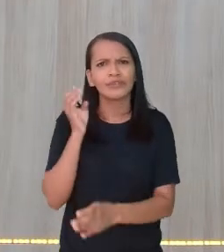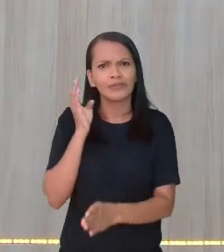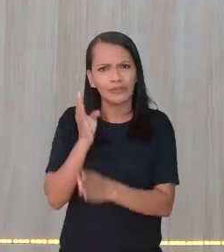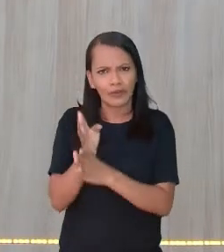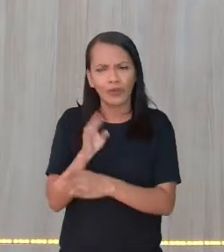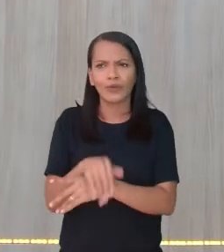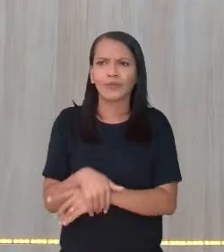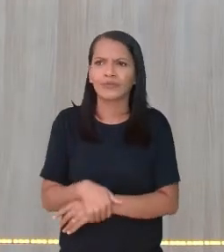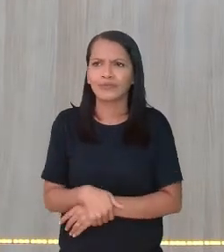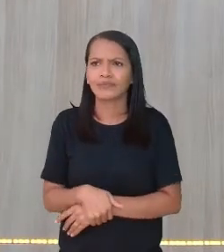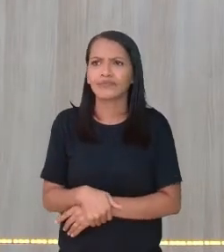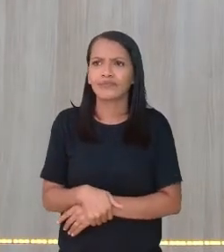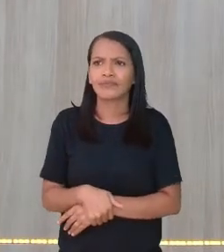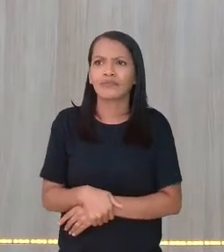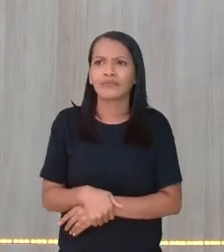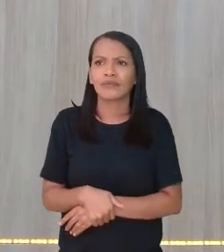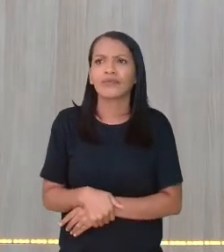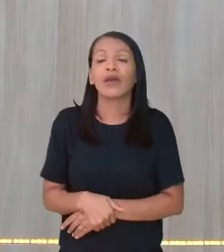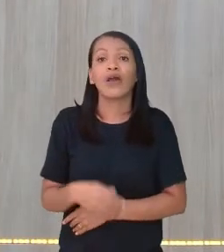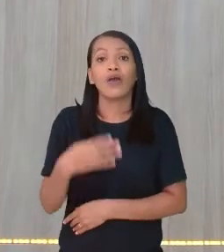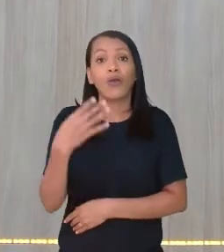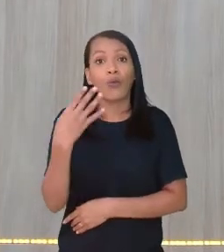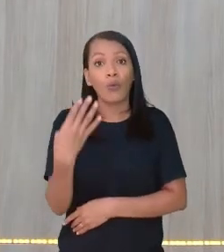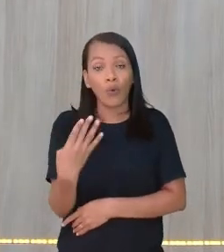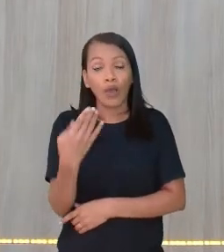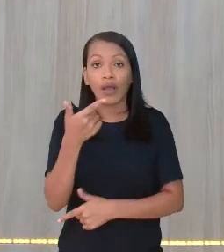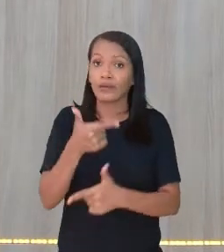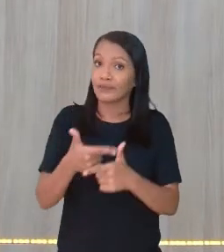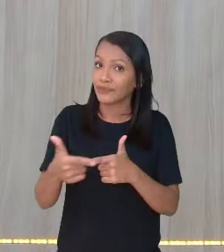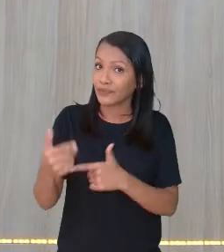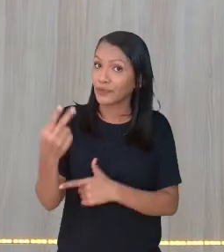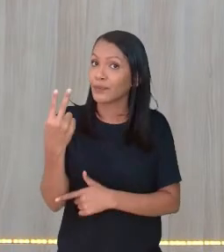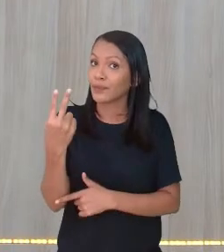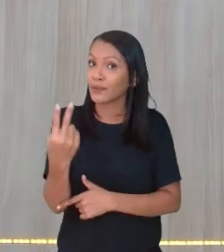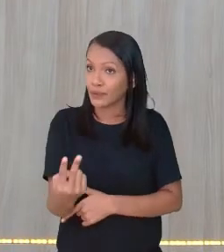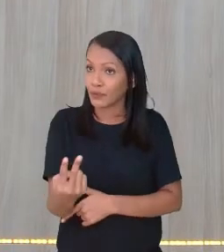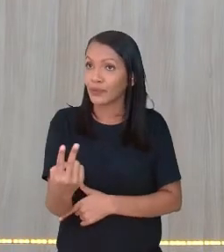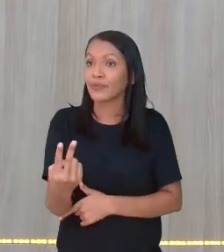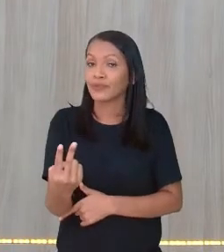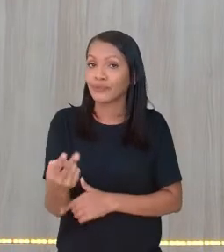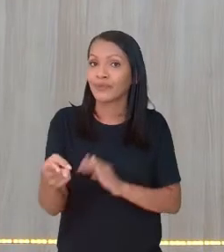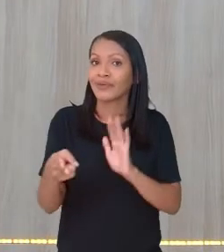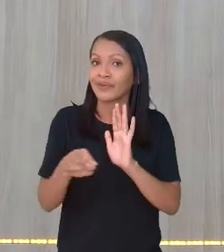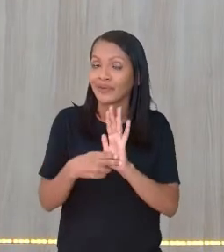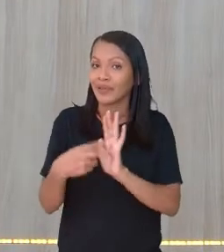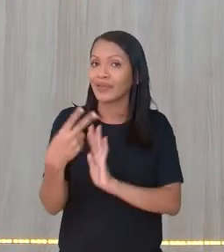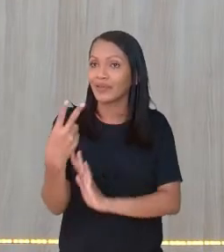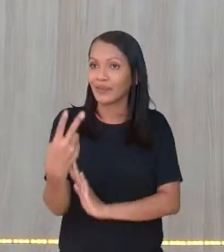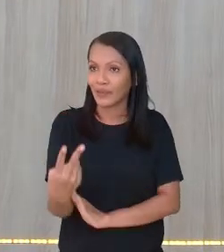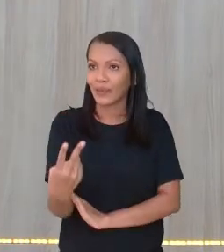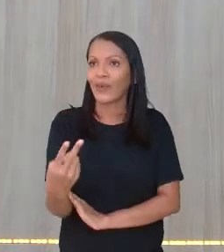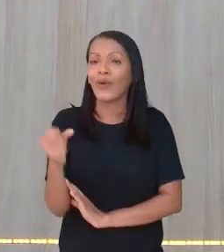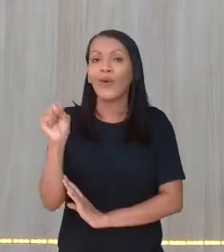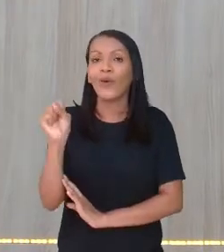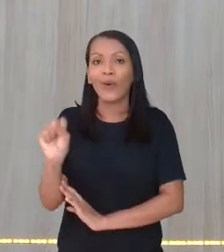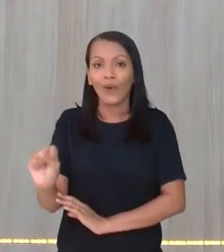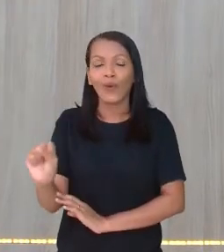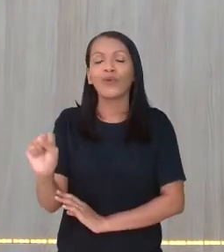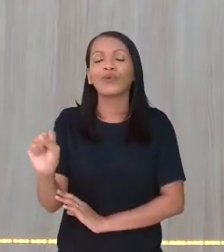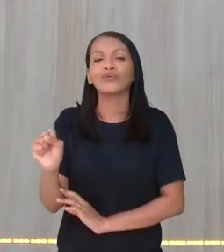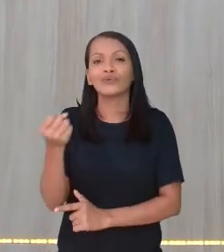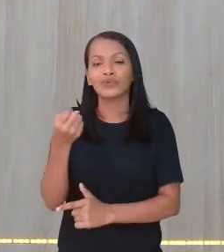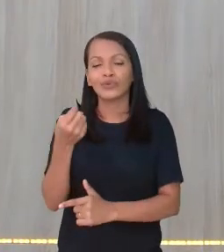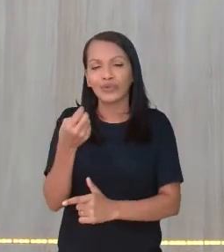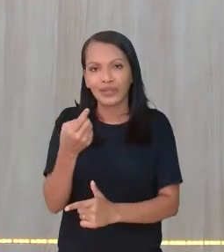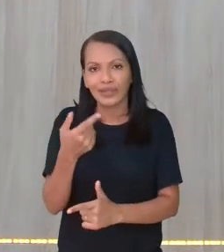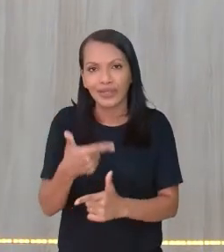equivalente. 4 dividido por 2 é 2, 8 dividido por 2 é igual a 4. Então, para você